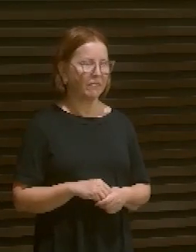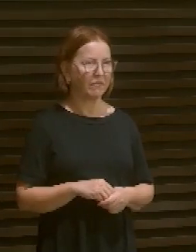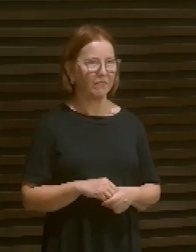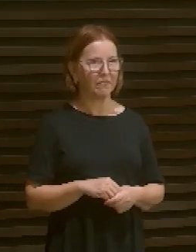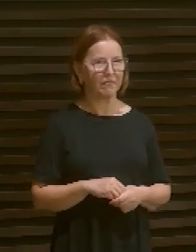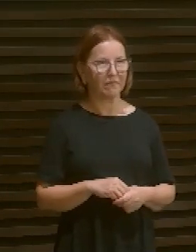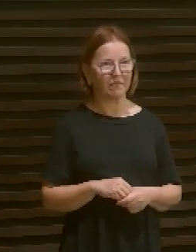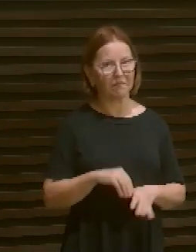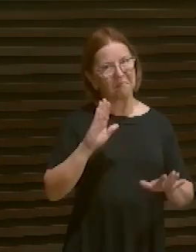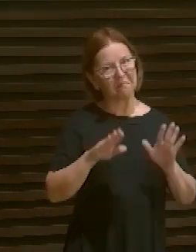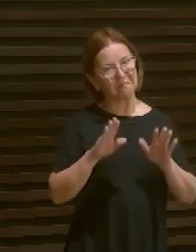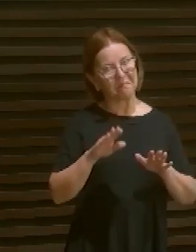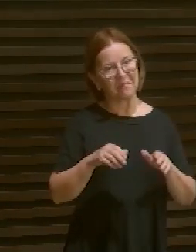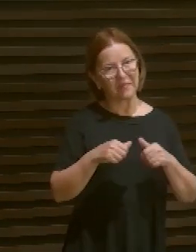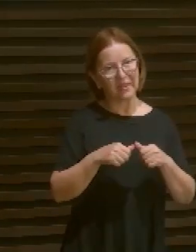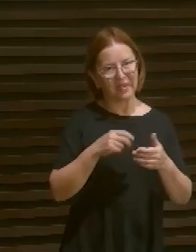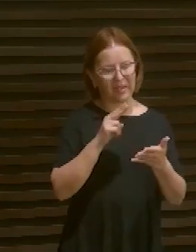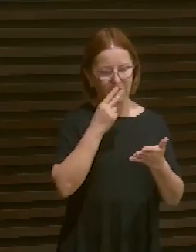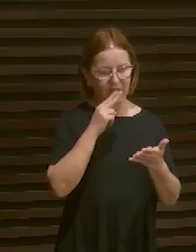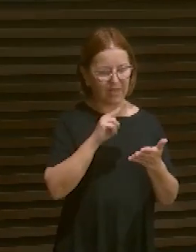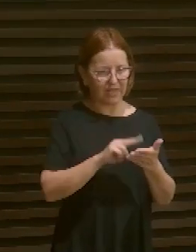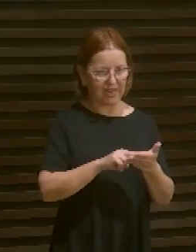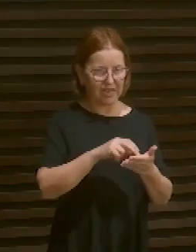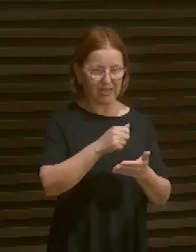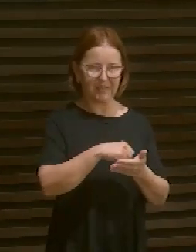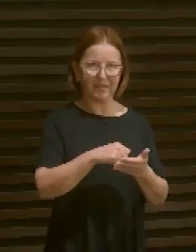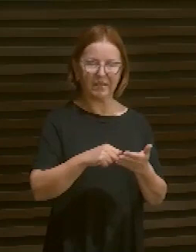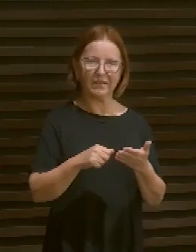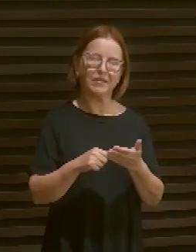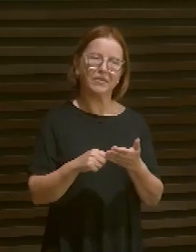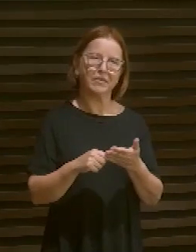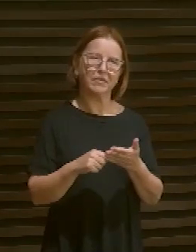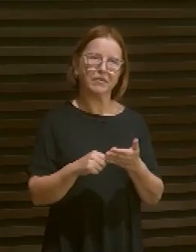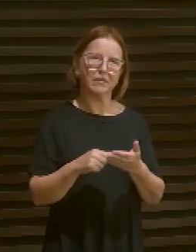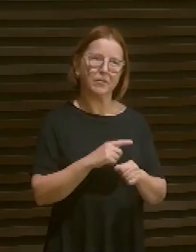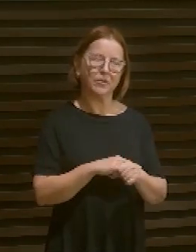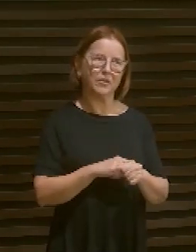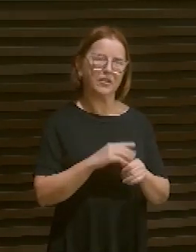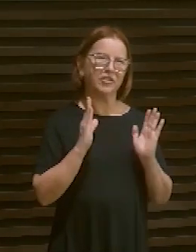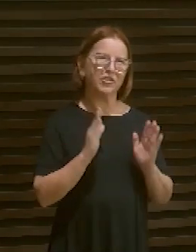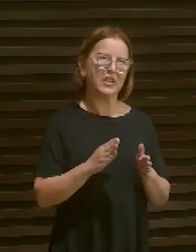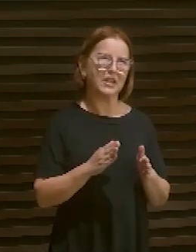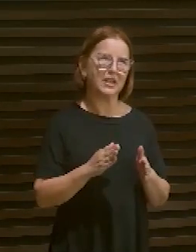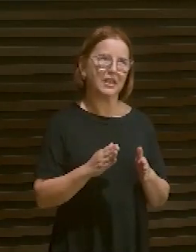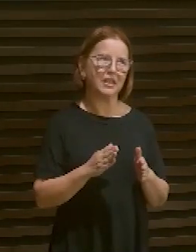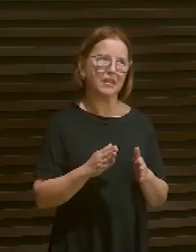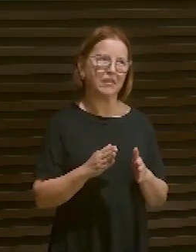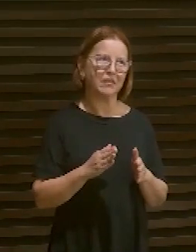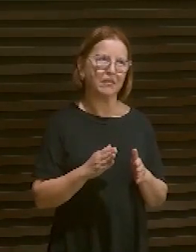Possivelmente, quando esta carta dos Hebreus foi escrita, já haviam se passado